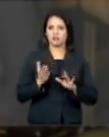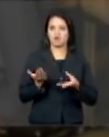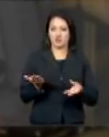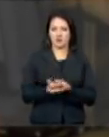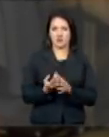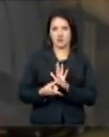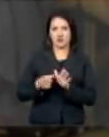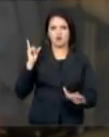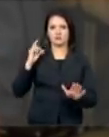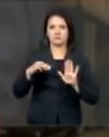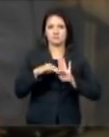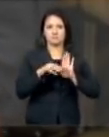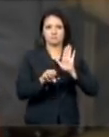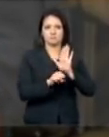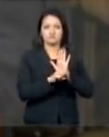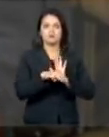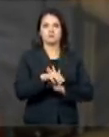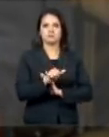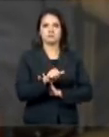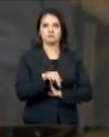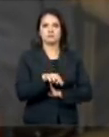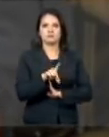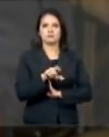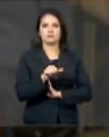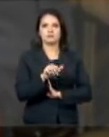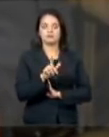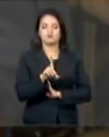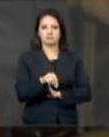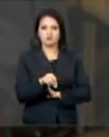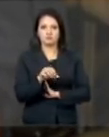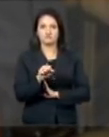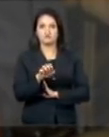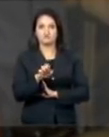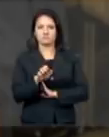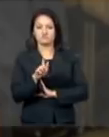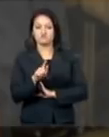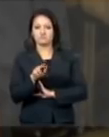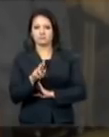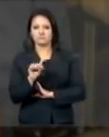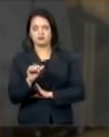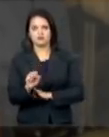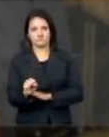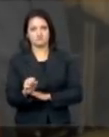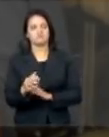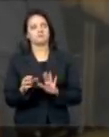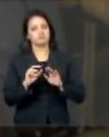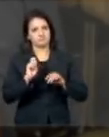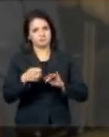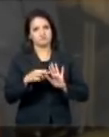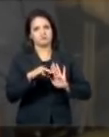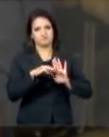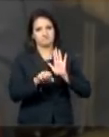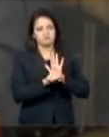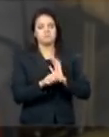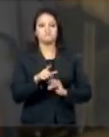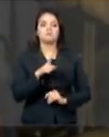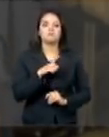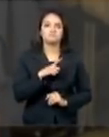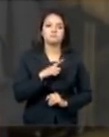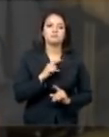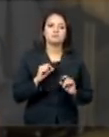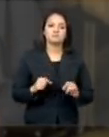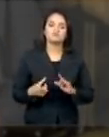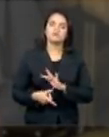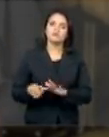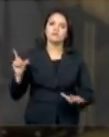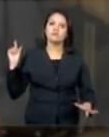segurança ms 24 1.268 minas gerais que o ministro gilmar